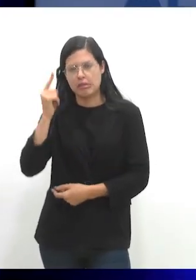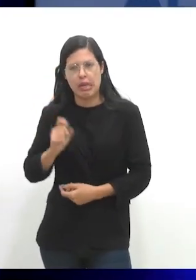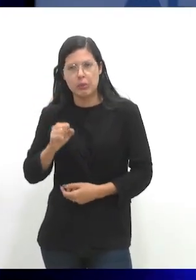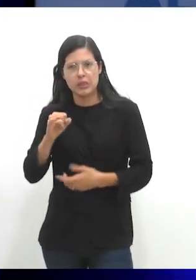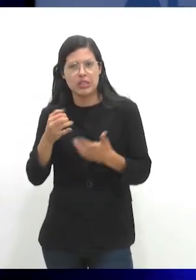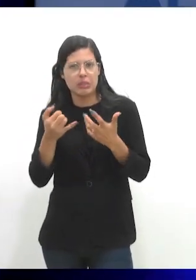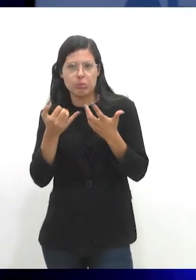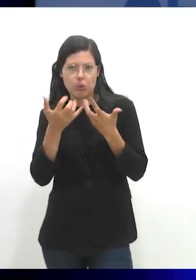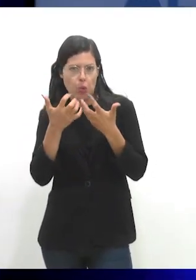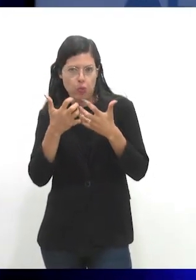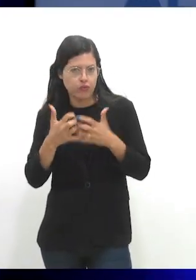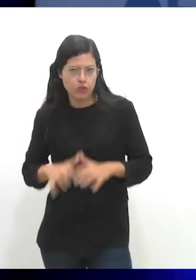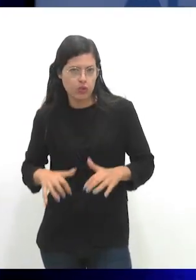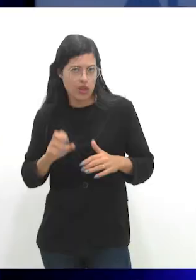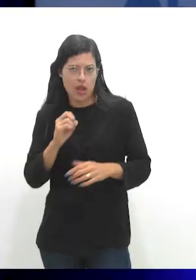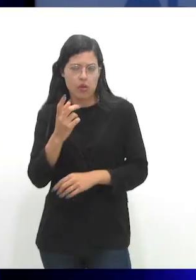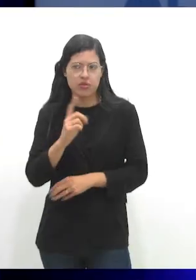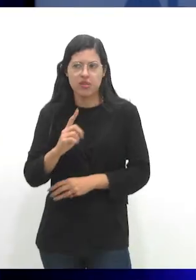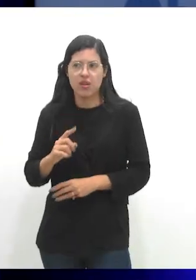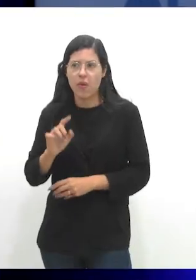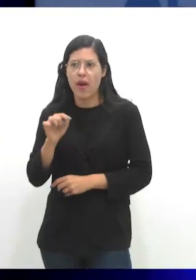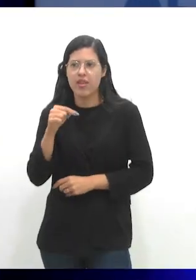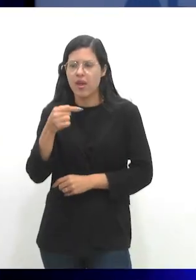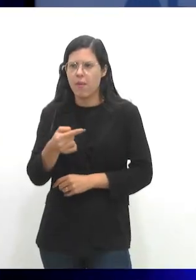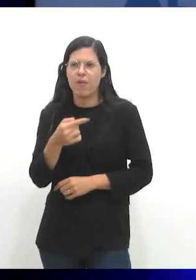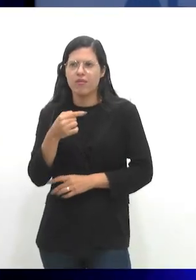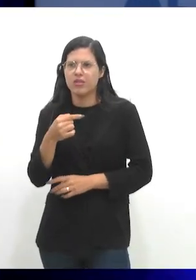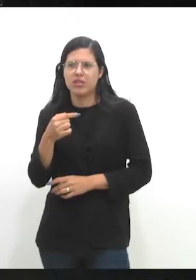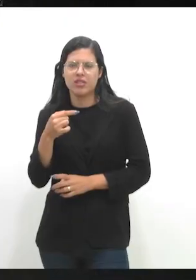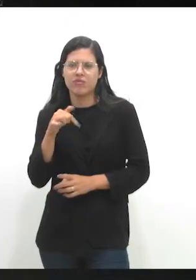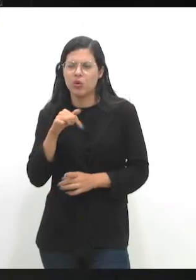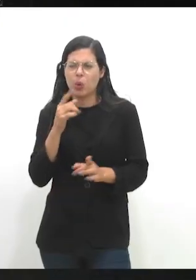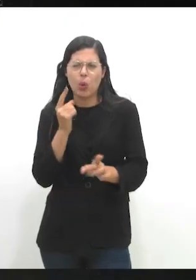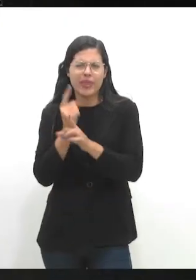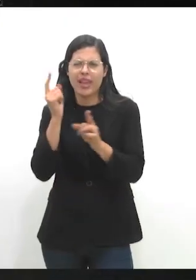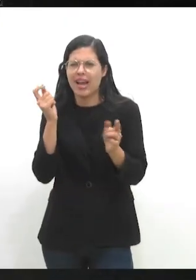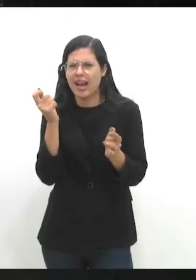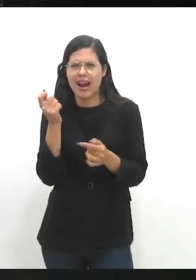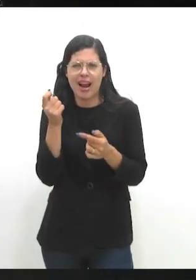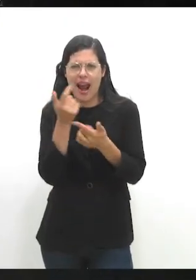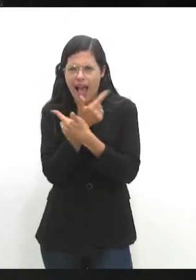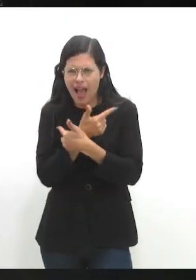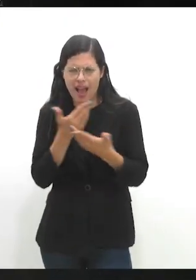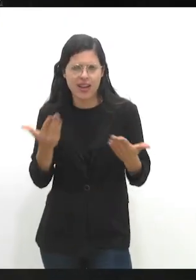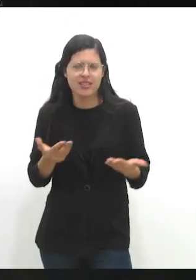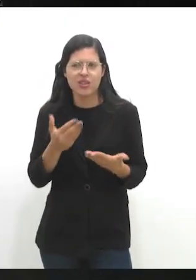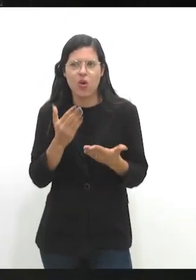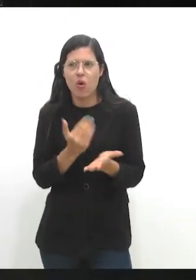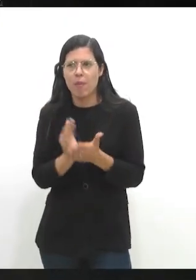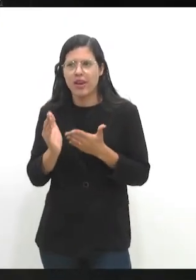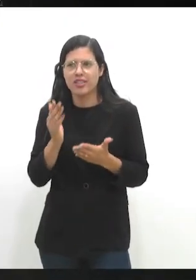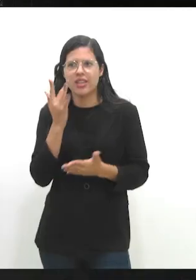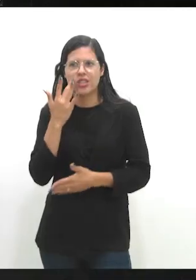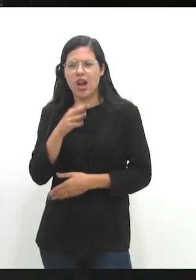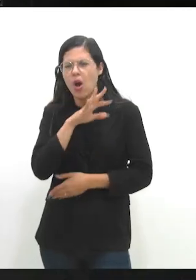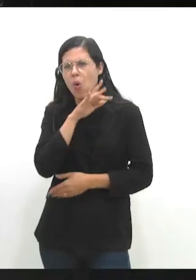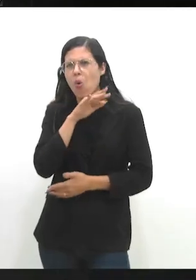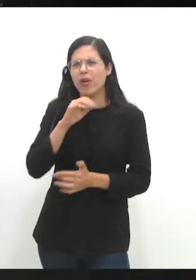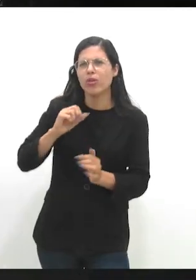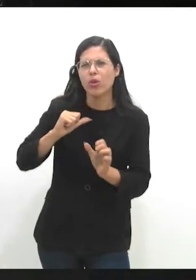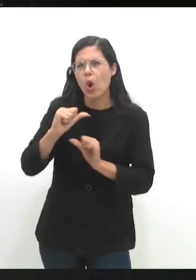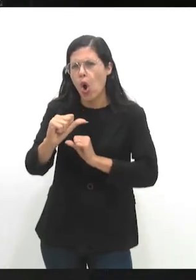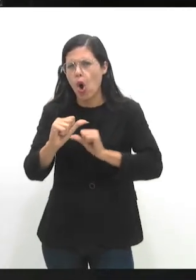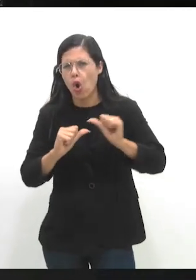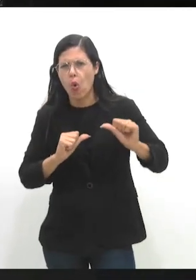vai dar certo ou vai ser assim. Aí depois, de uma certa hora, você não acha mais graça, aí começa a achar ruim, aí eu troco, não troco.